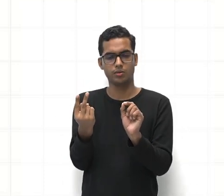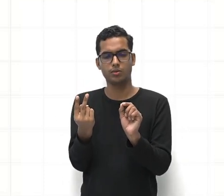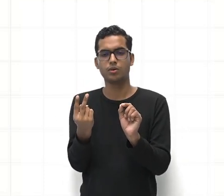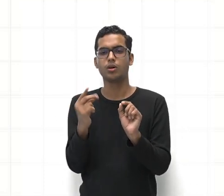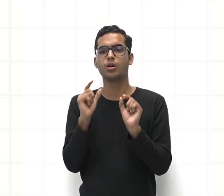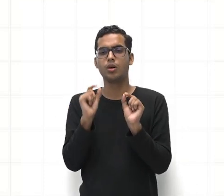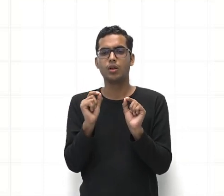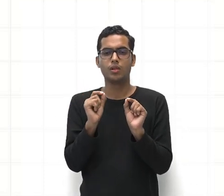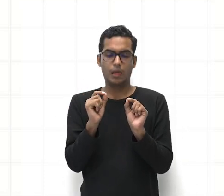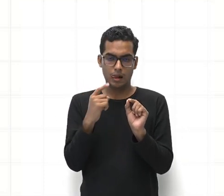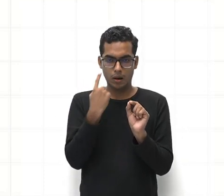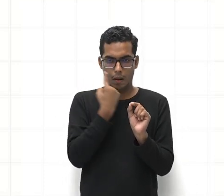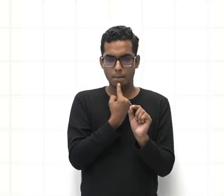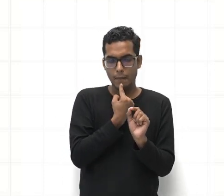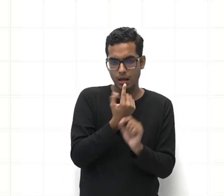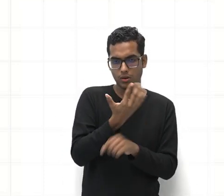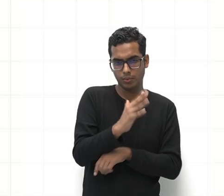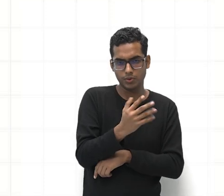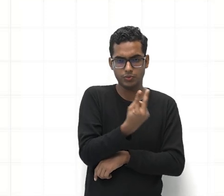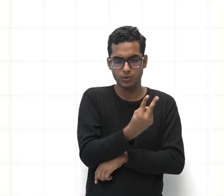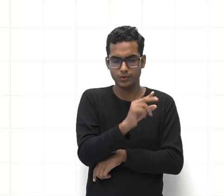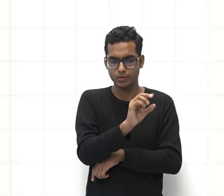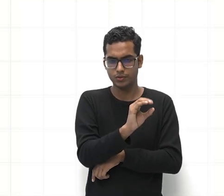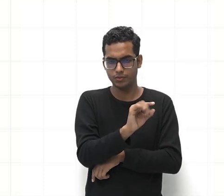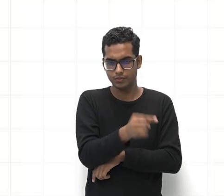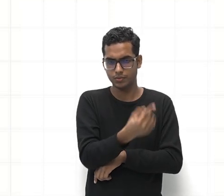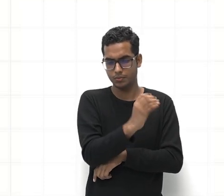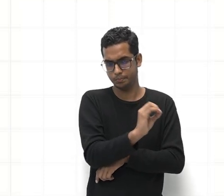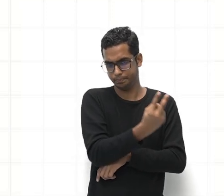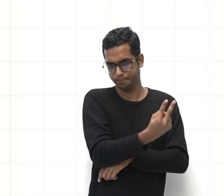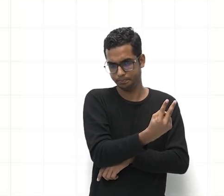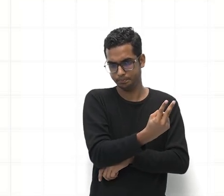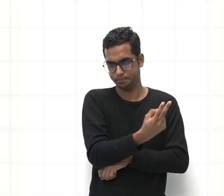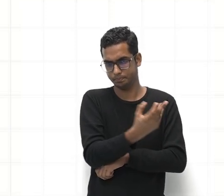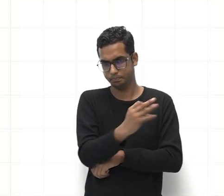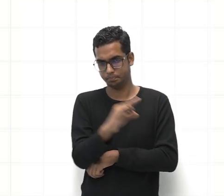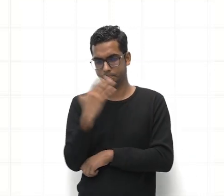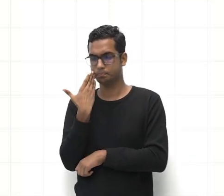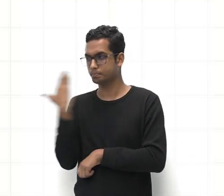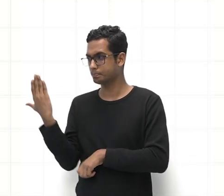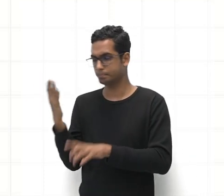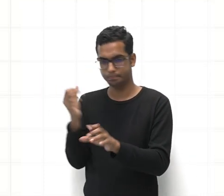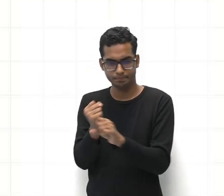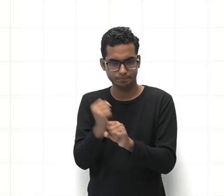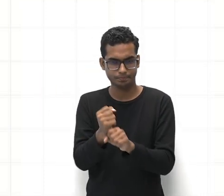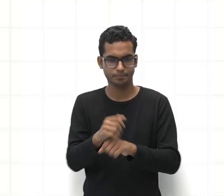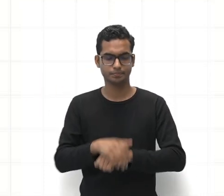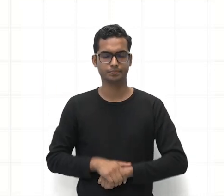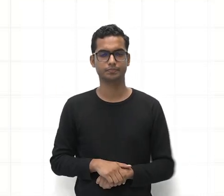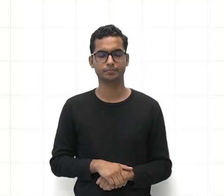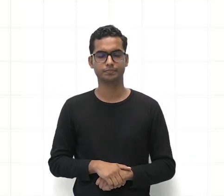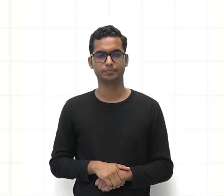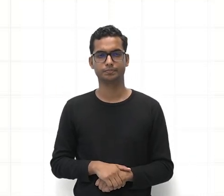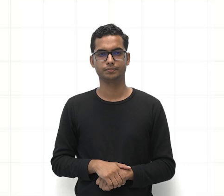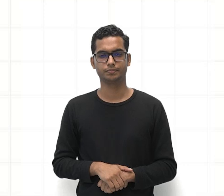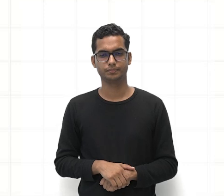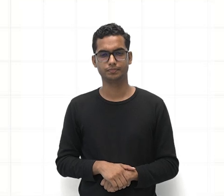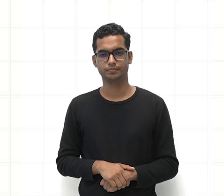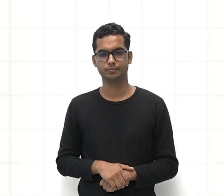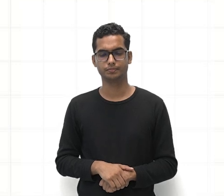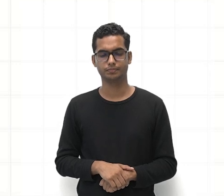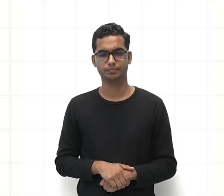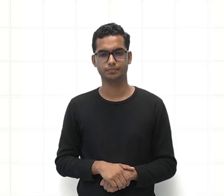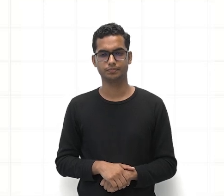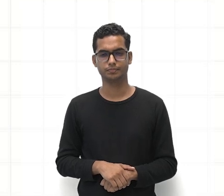2,02. Então, pessoal, esse 2,02 aqui, ó, que foi calculado, ele é